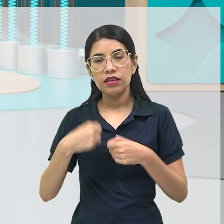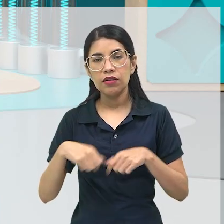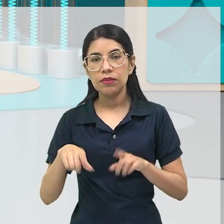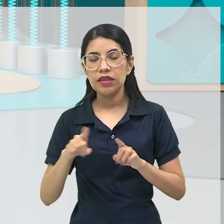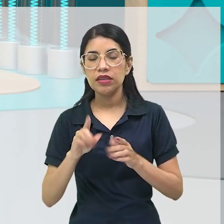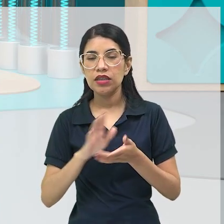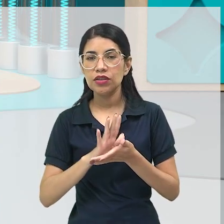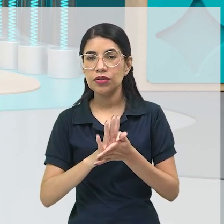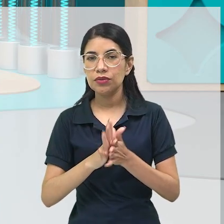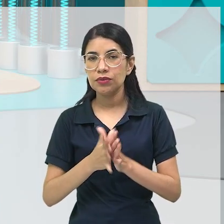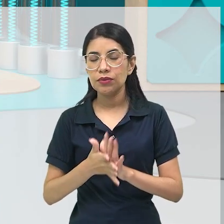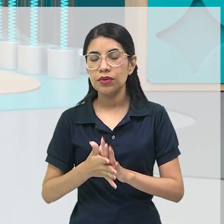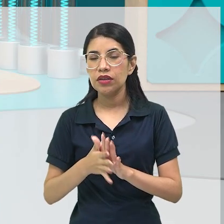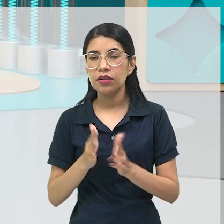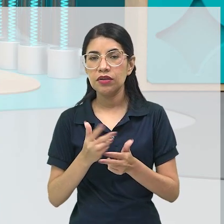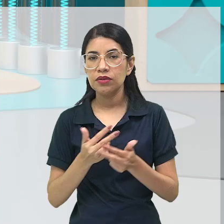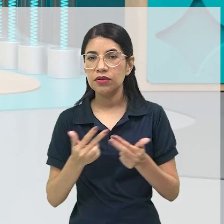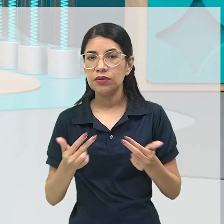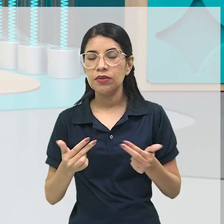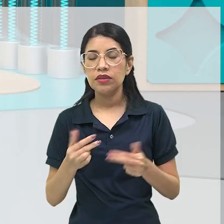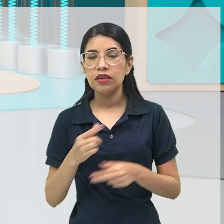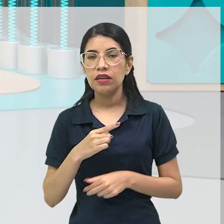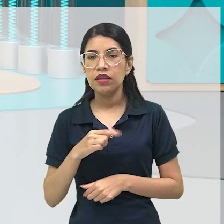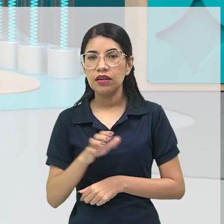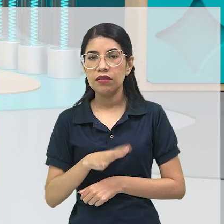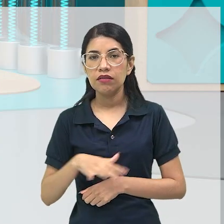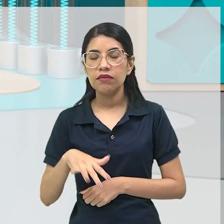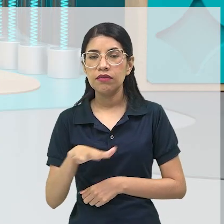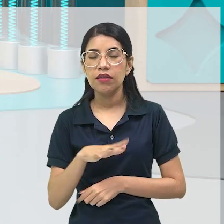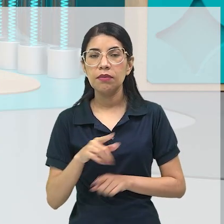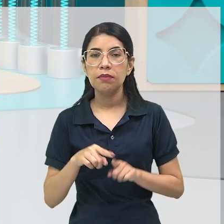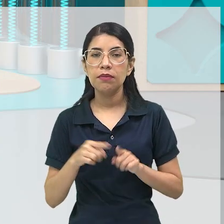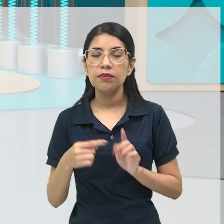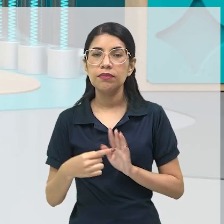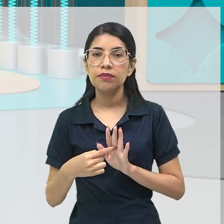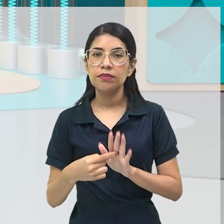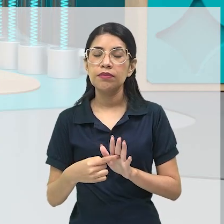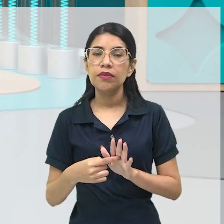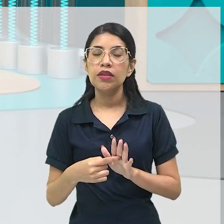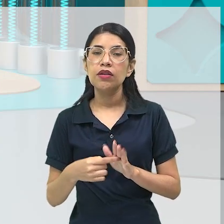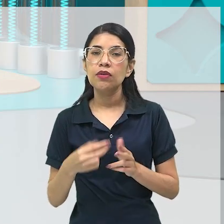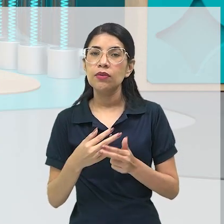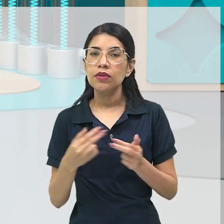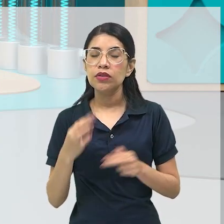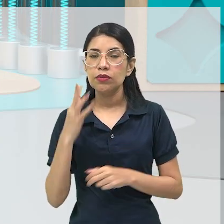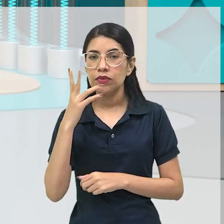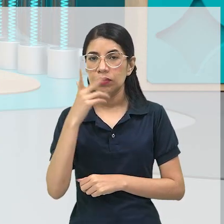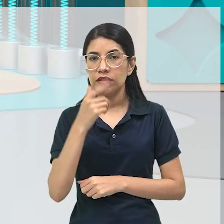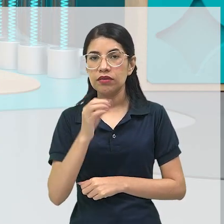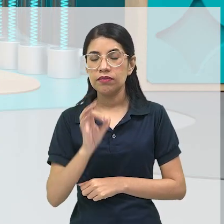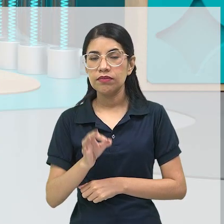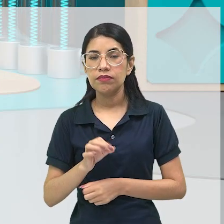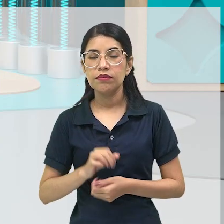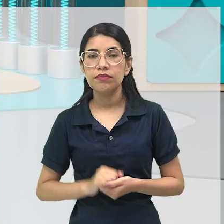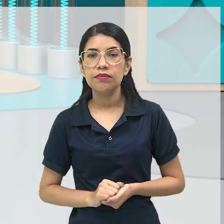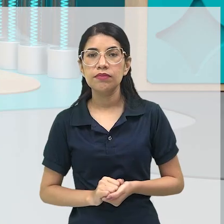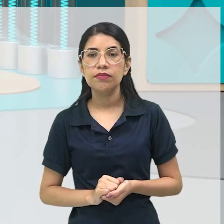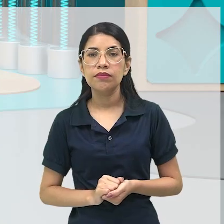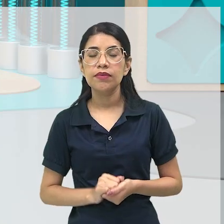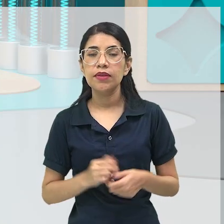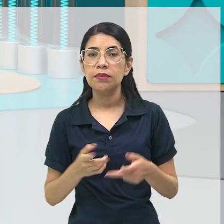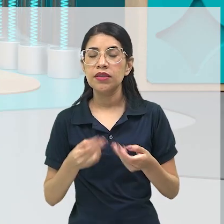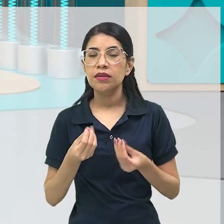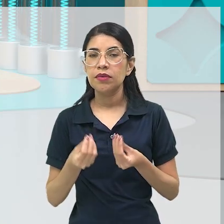depredar, sem precisar denegrir, mas trazendo algo até bonito esteticamente. Então,